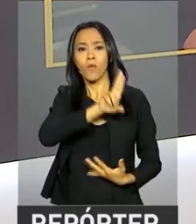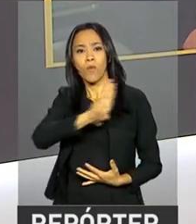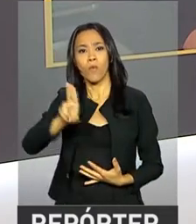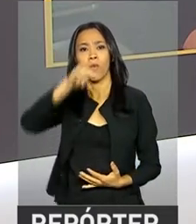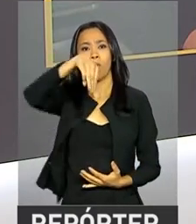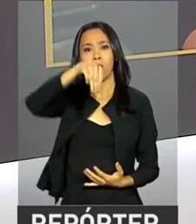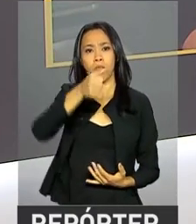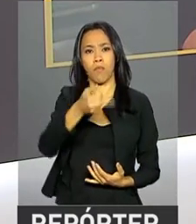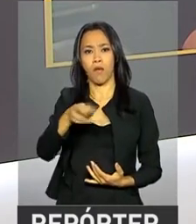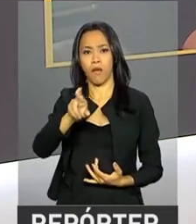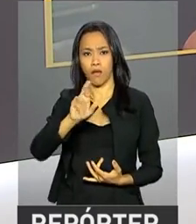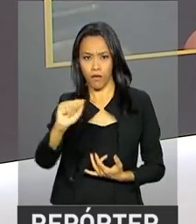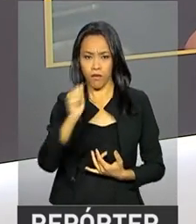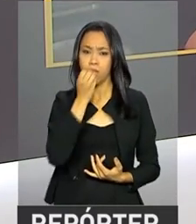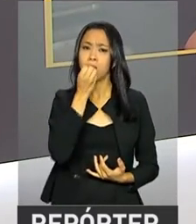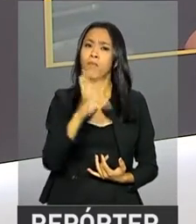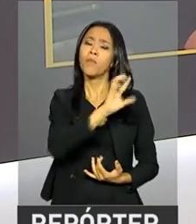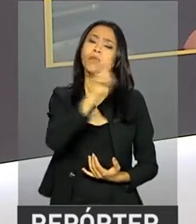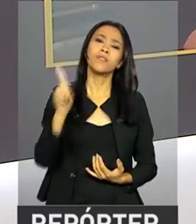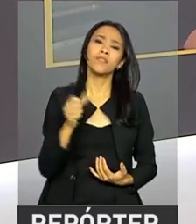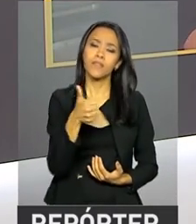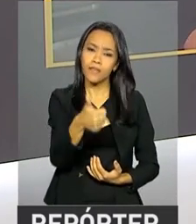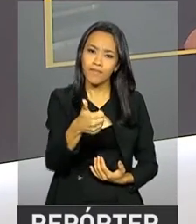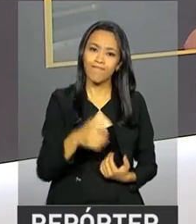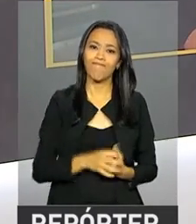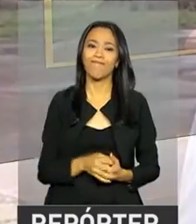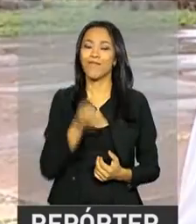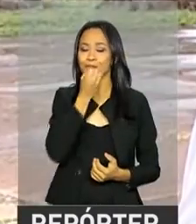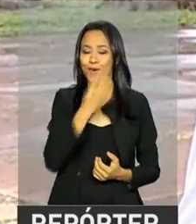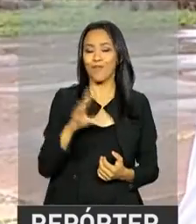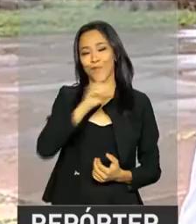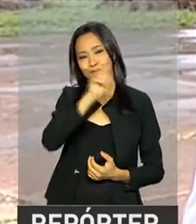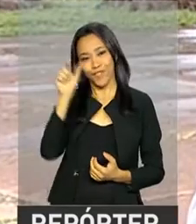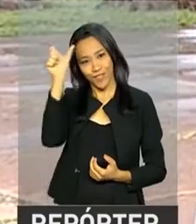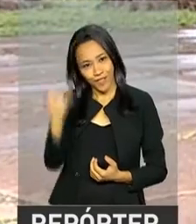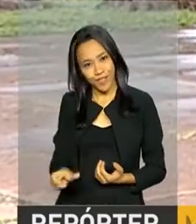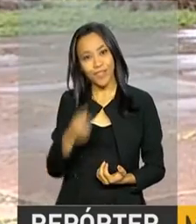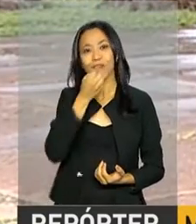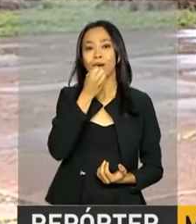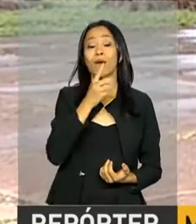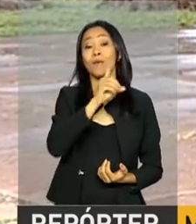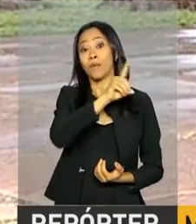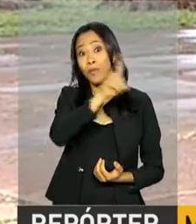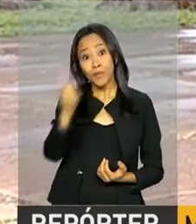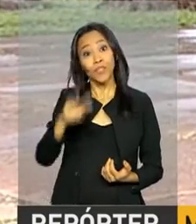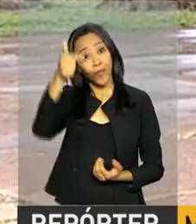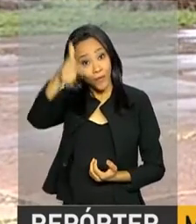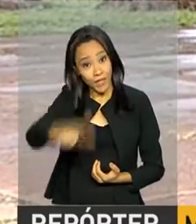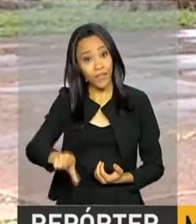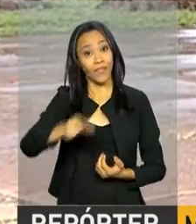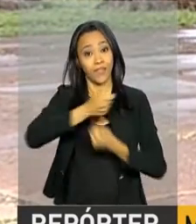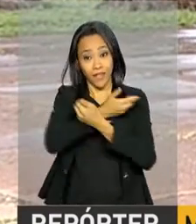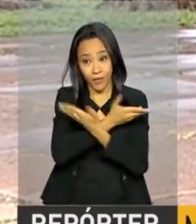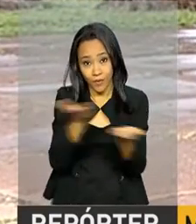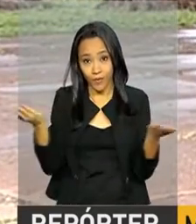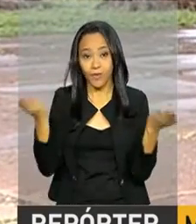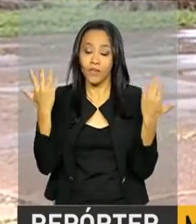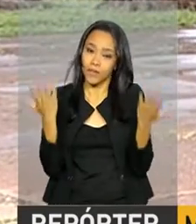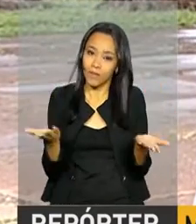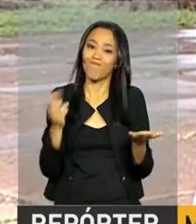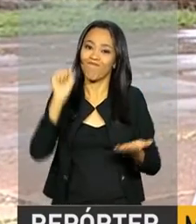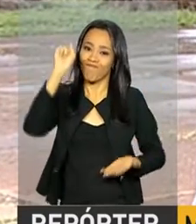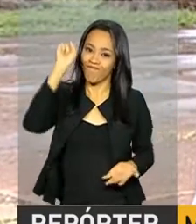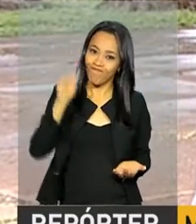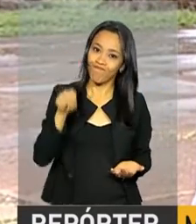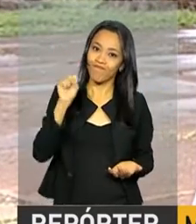Kenup. Oi, Mara, bom dia. Bom dia, Leandro. Bom dia para você também, João Pedro. Bom dia mais uma vez a todos. É isso